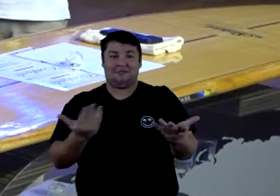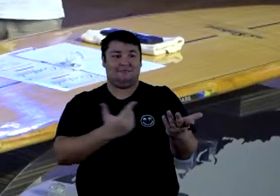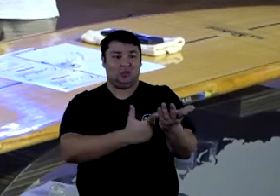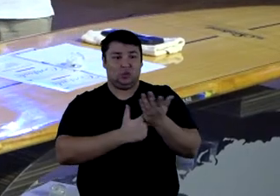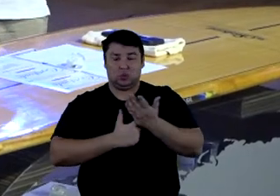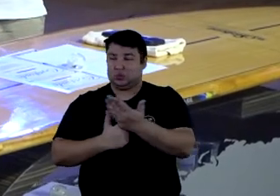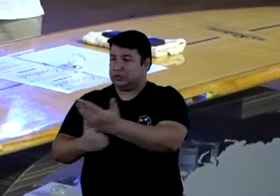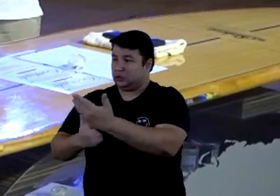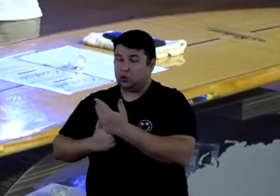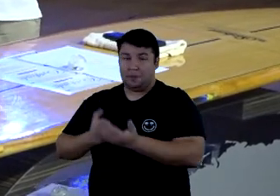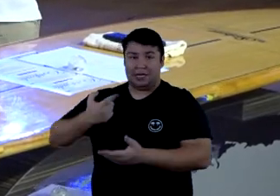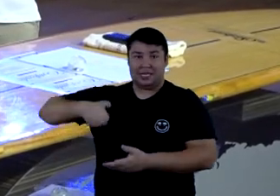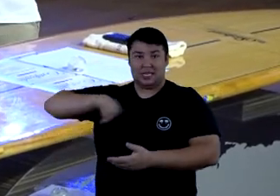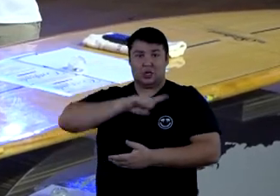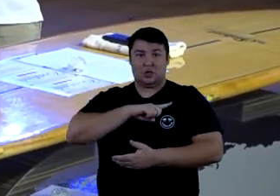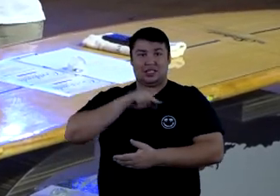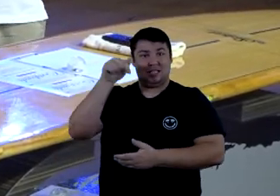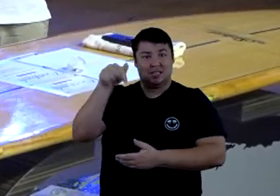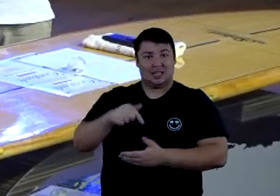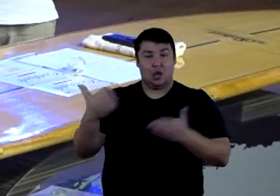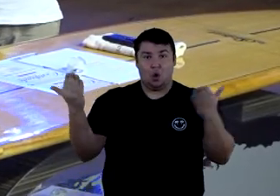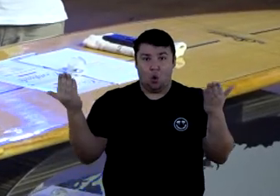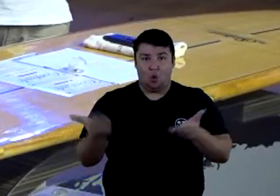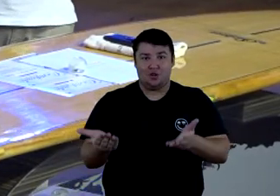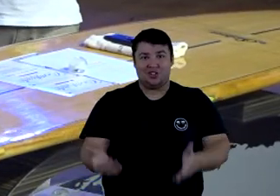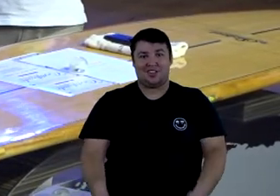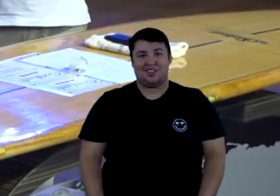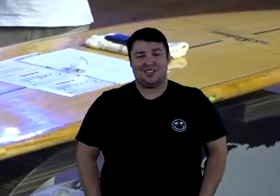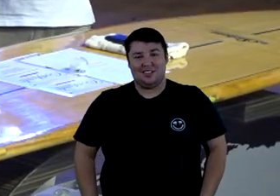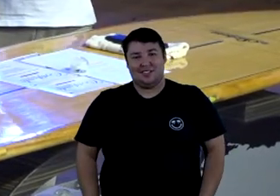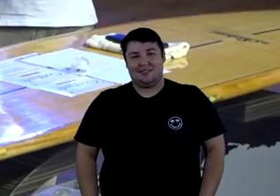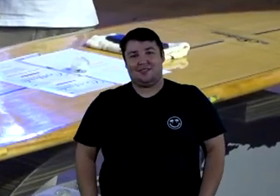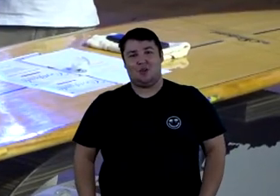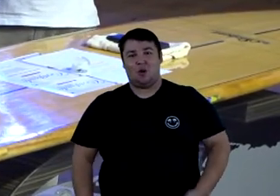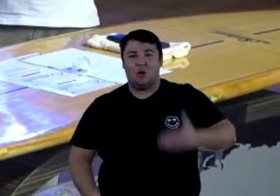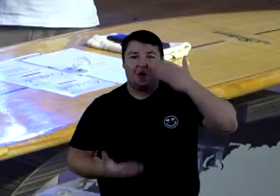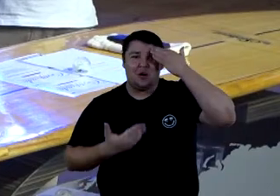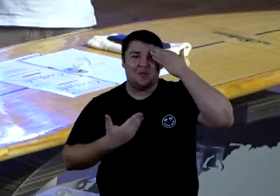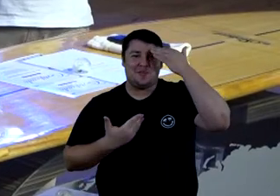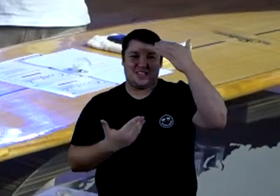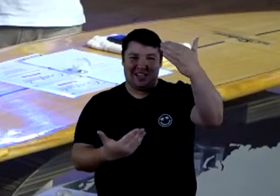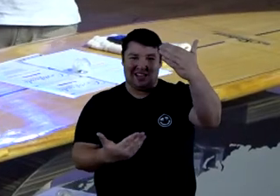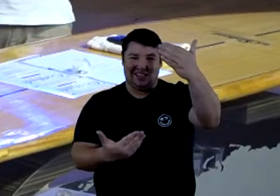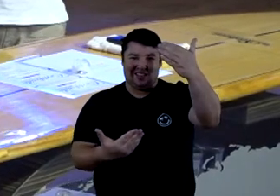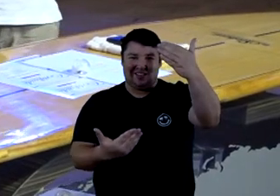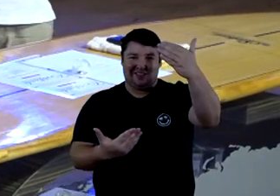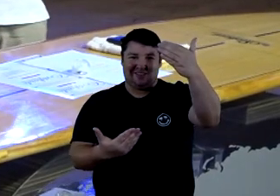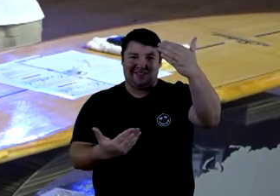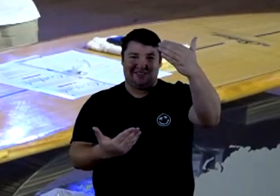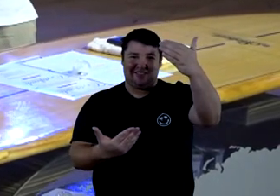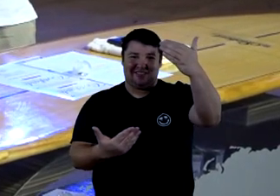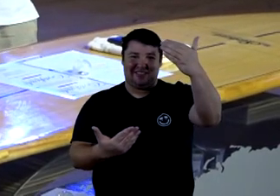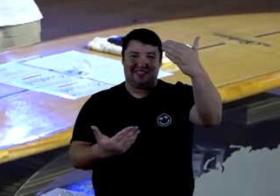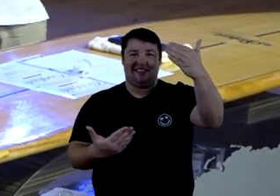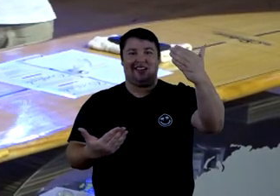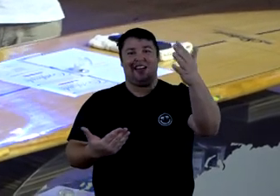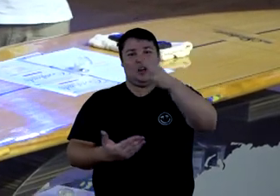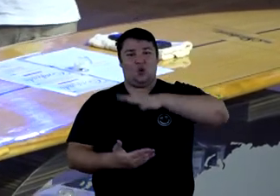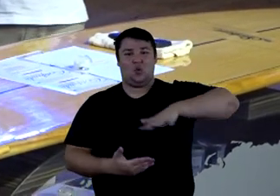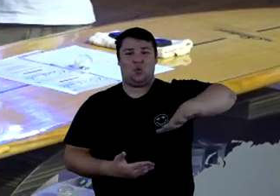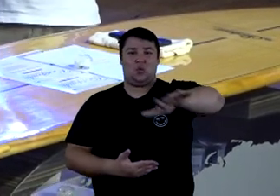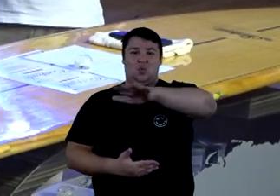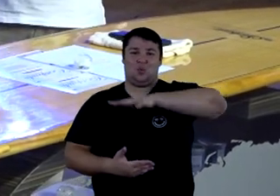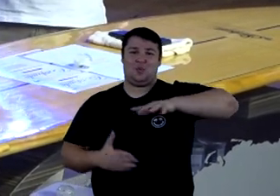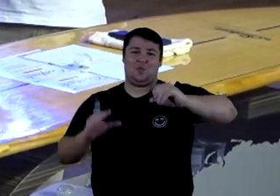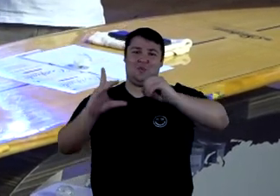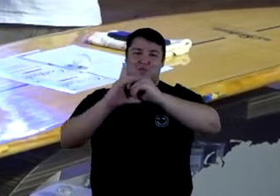contribuição para que nós estivéssemos aqui hoje. Então, o meu muito obrigado à comunidade cristã